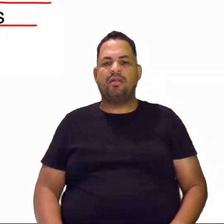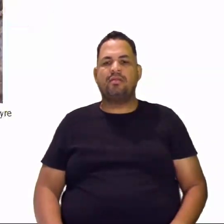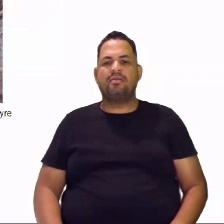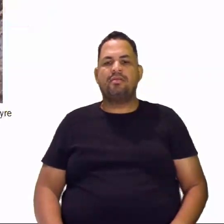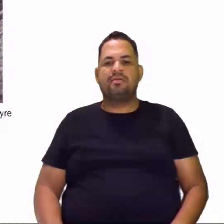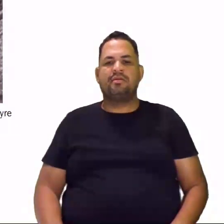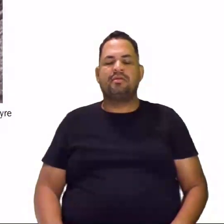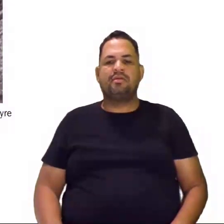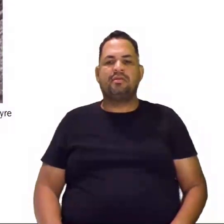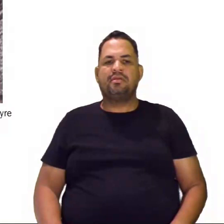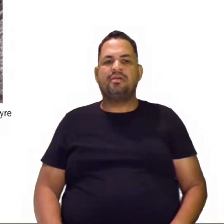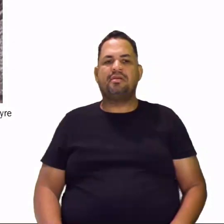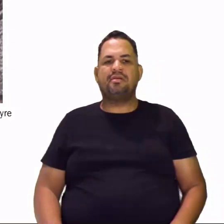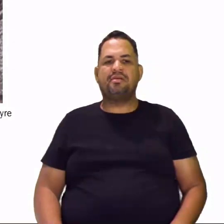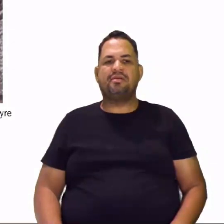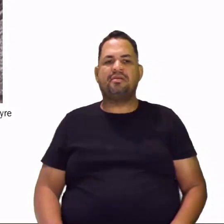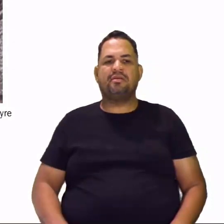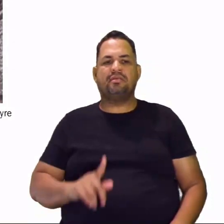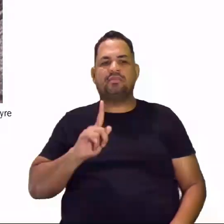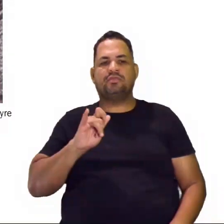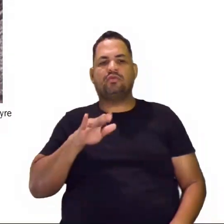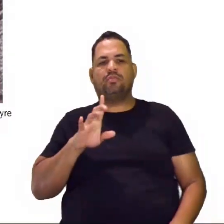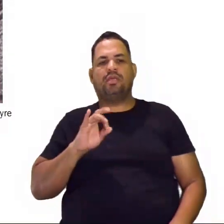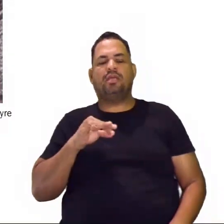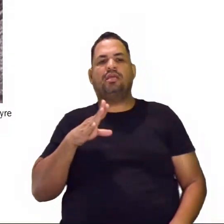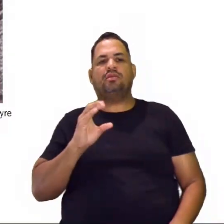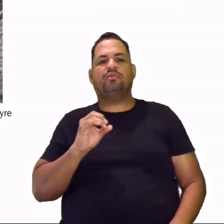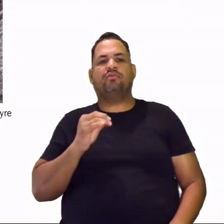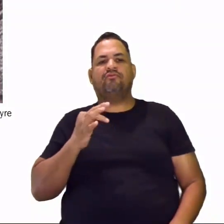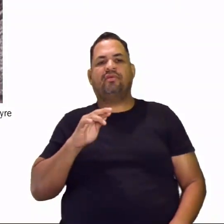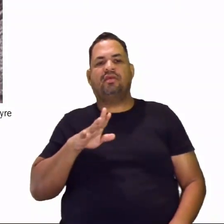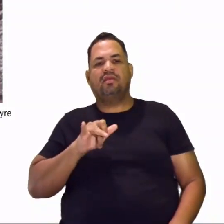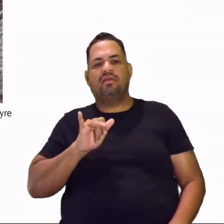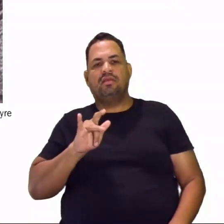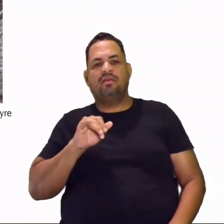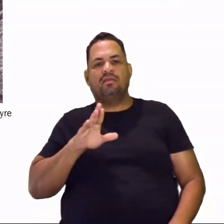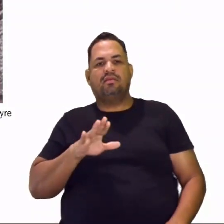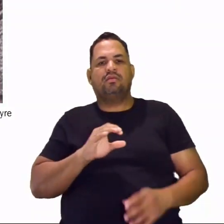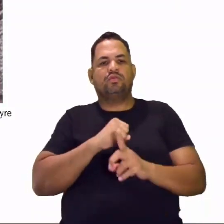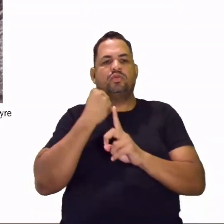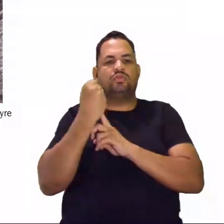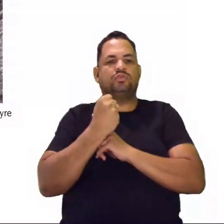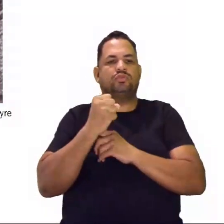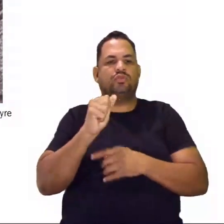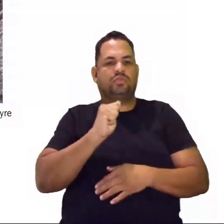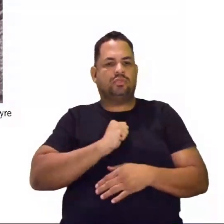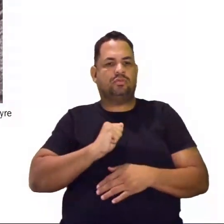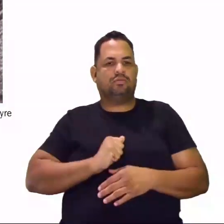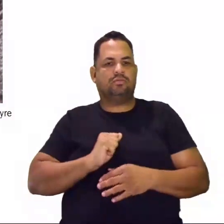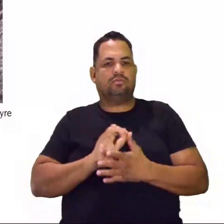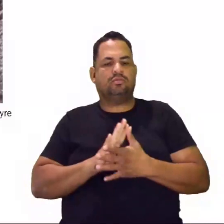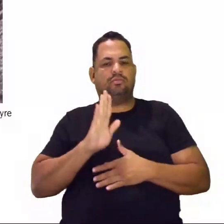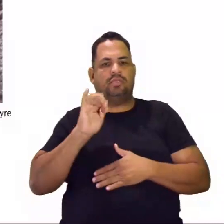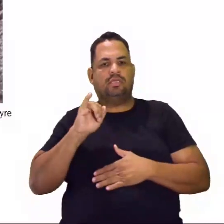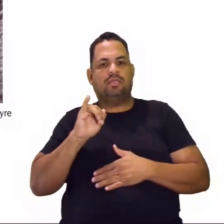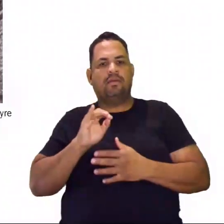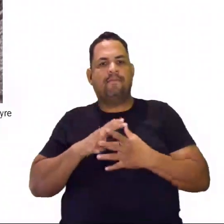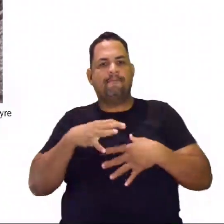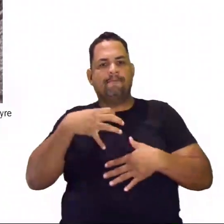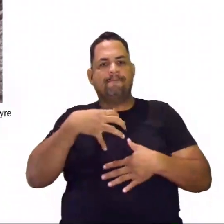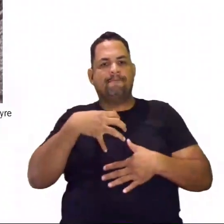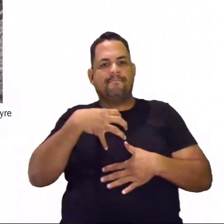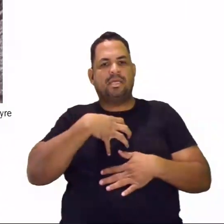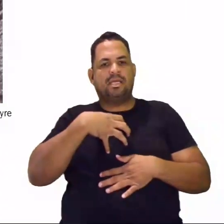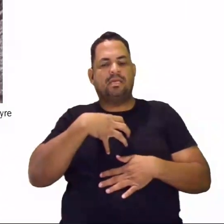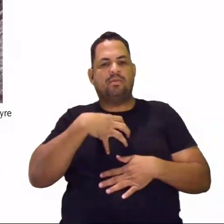né? Então, Gilberto Freire, o sociólogo e antropólogo pernambucano, contribuiu para a interpretação